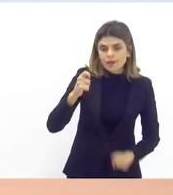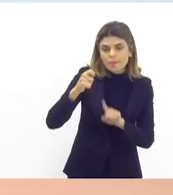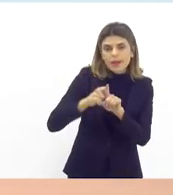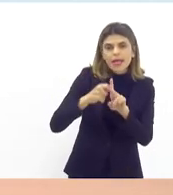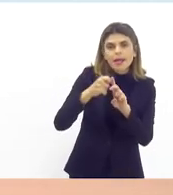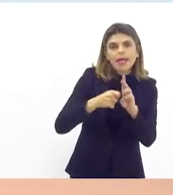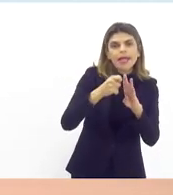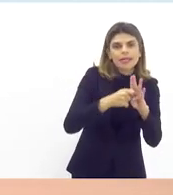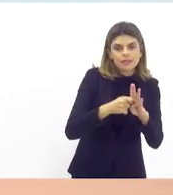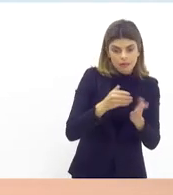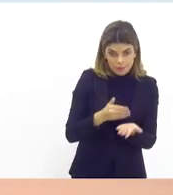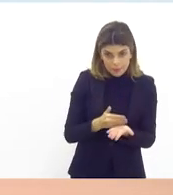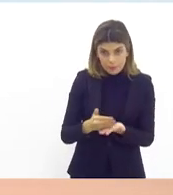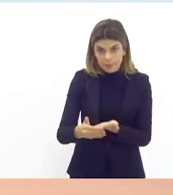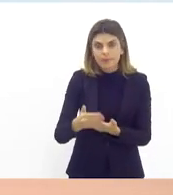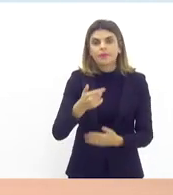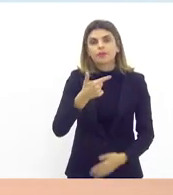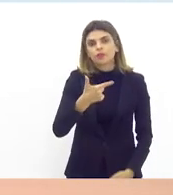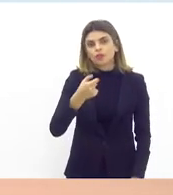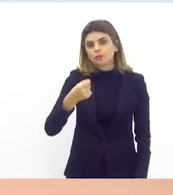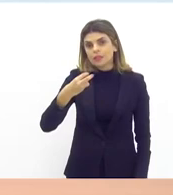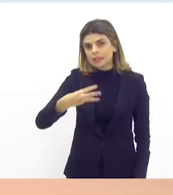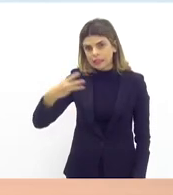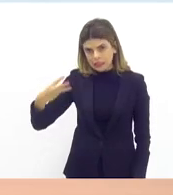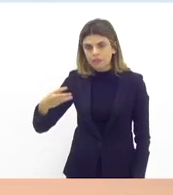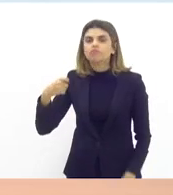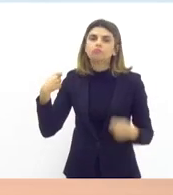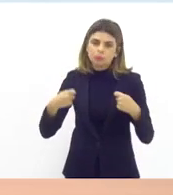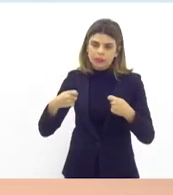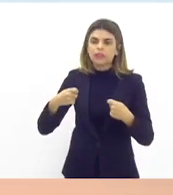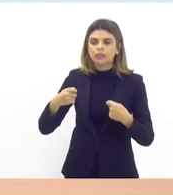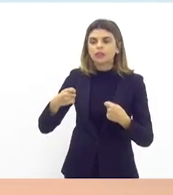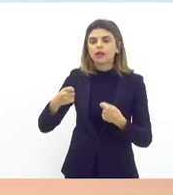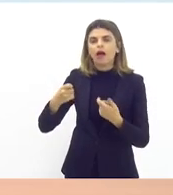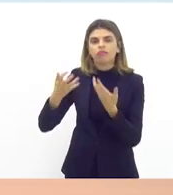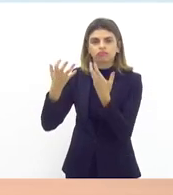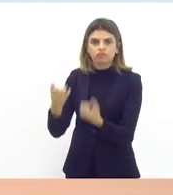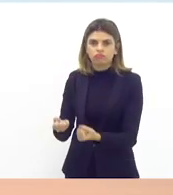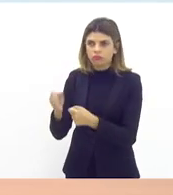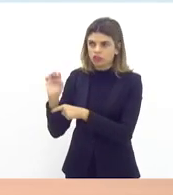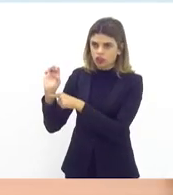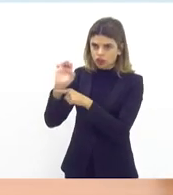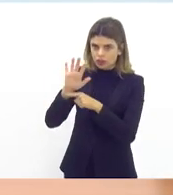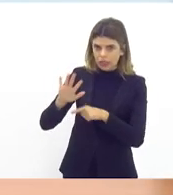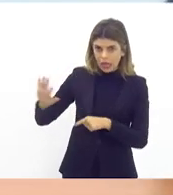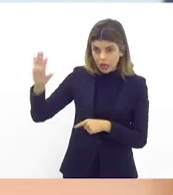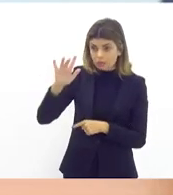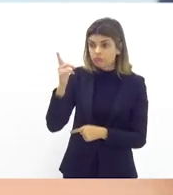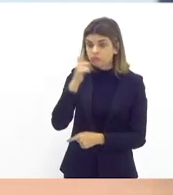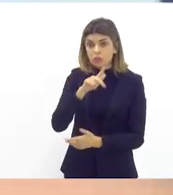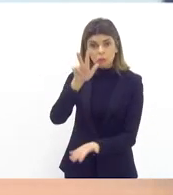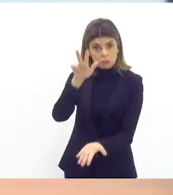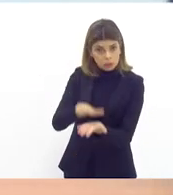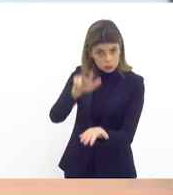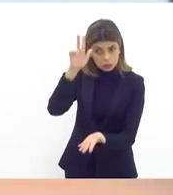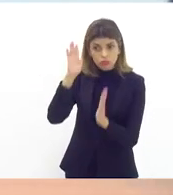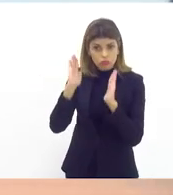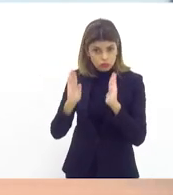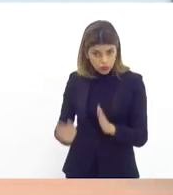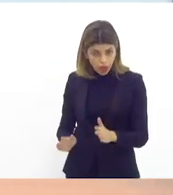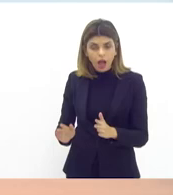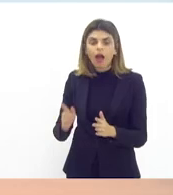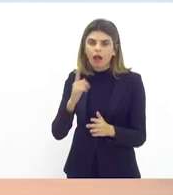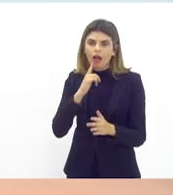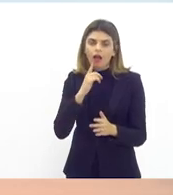A partir de 2033. Eles têm que ser homologados pelos estados. Sendo homologados, eles são registrados no